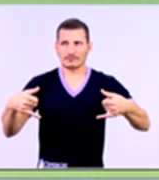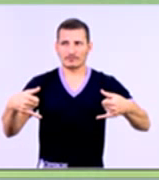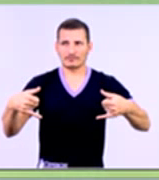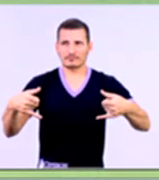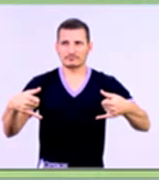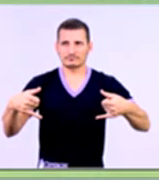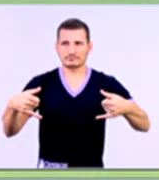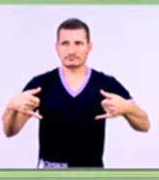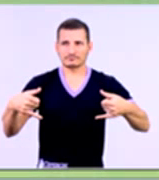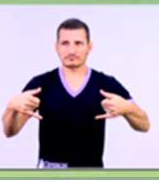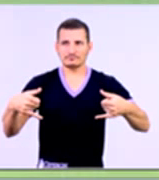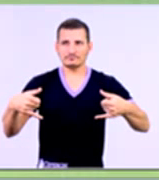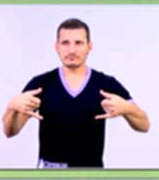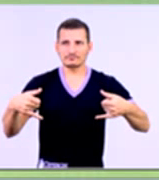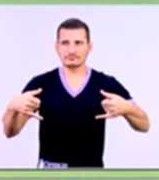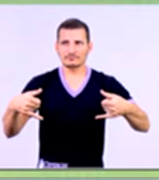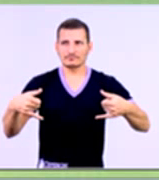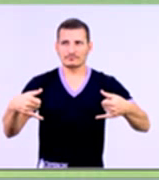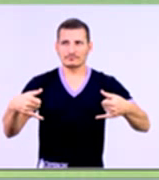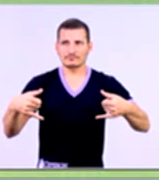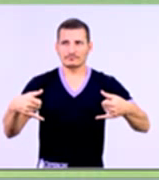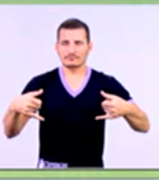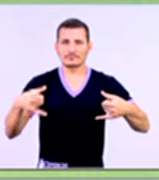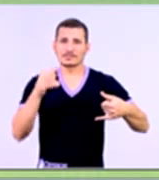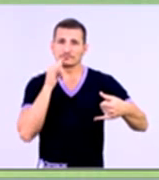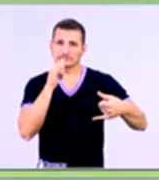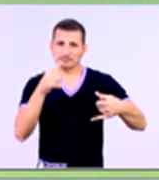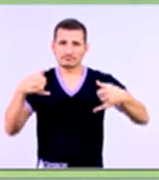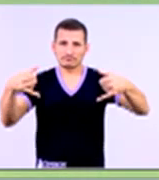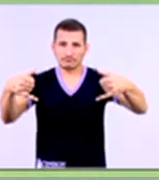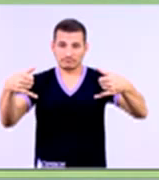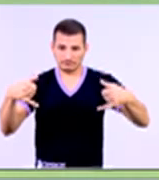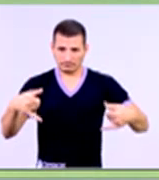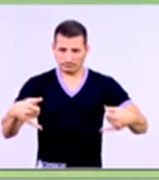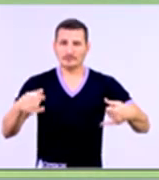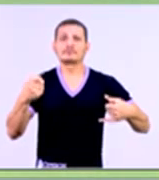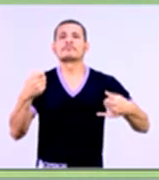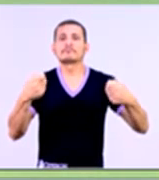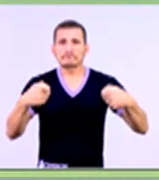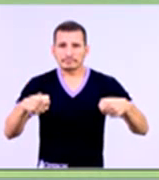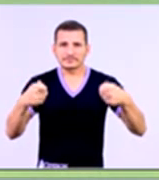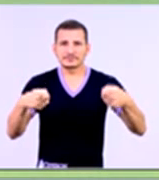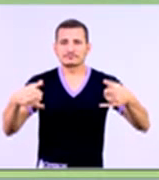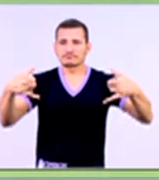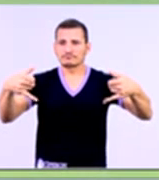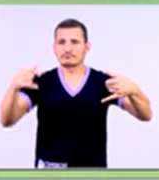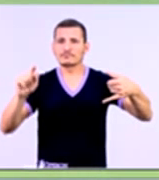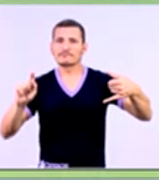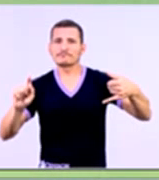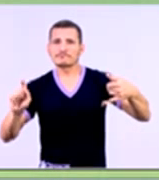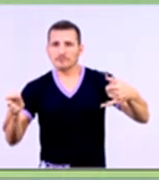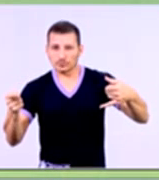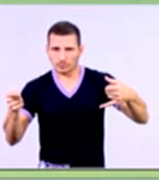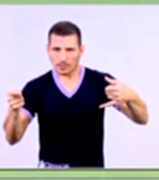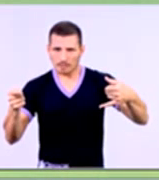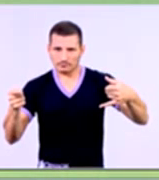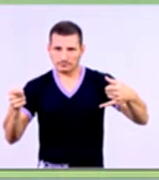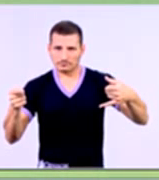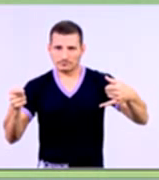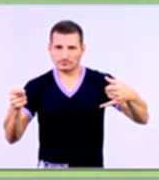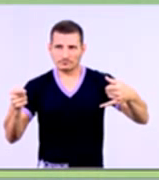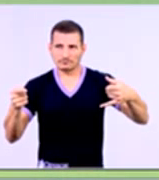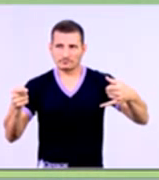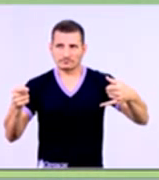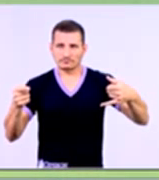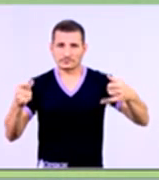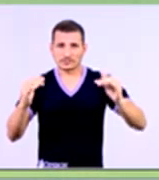que colocar a vírgula. A vírgula serve para diferenciar o registro de cima,